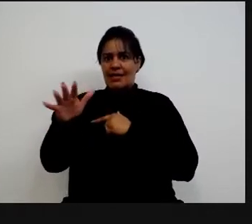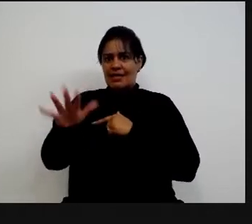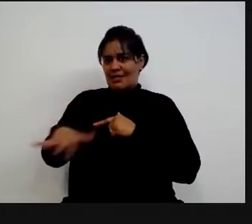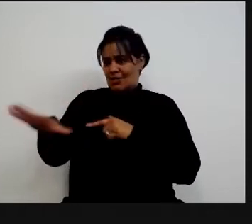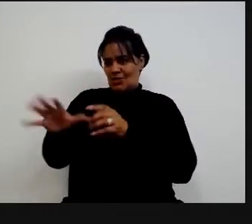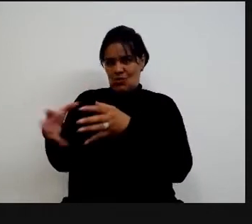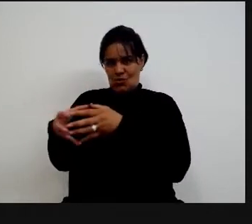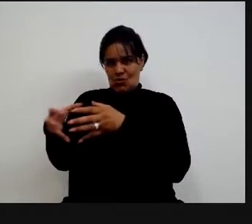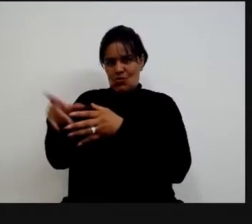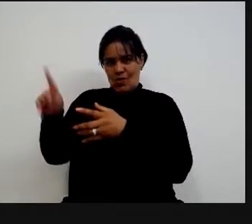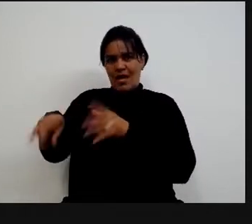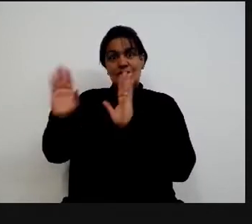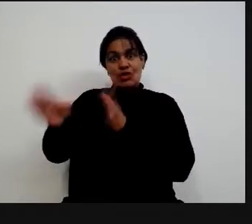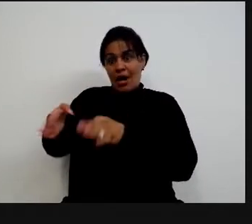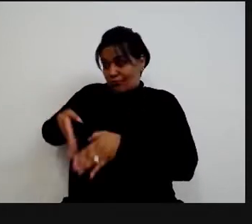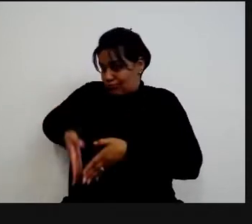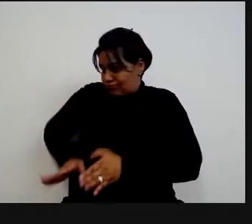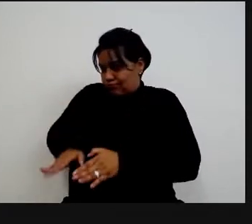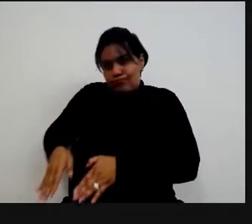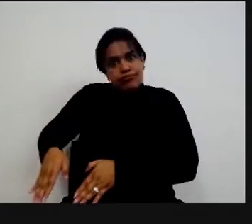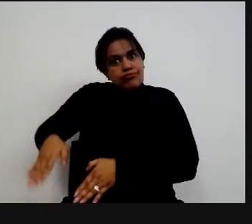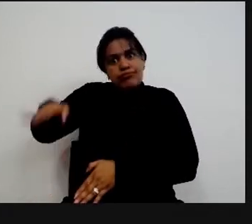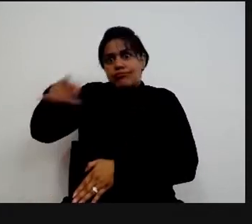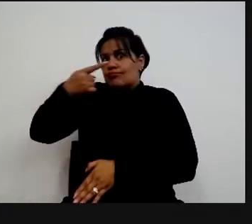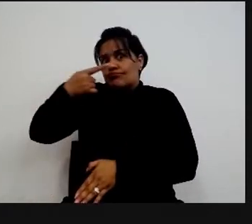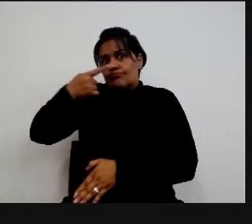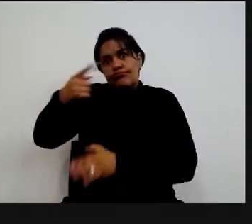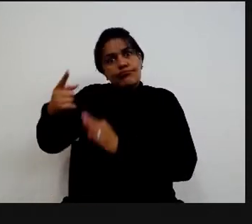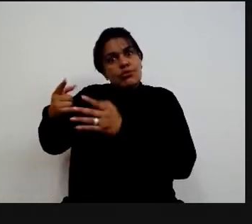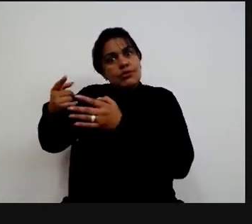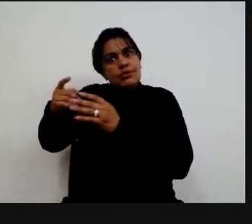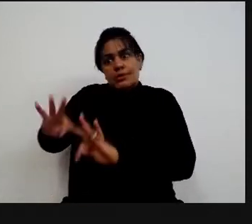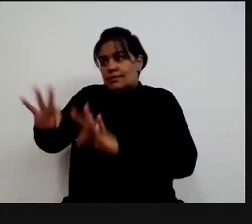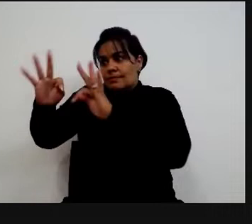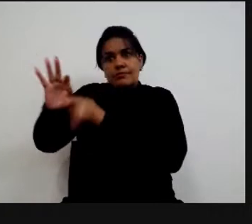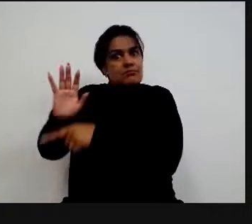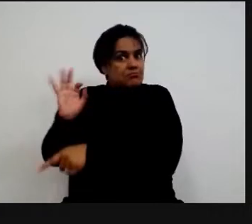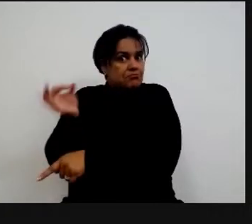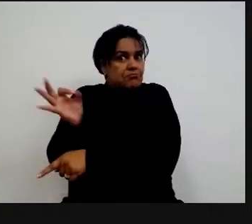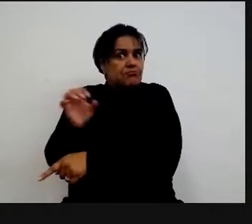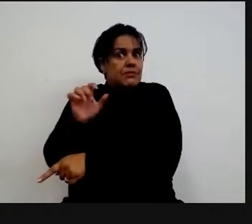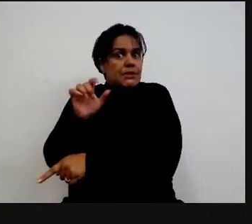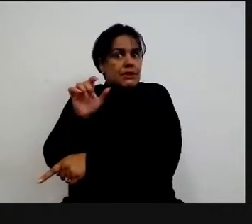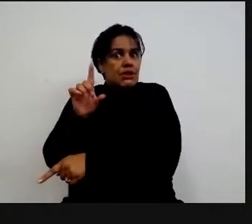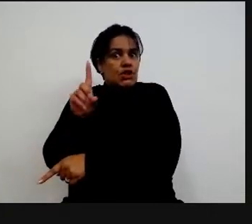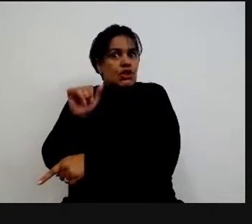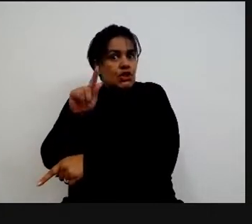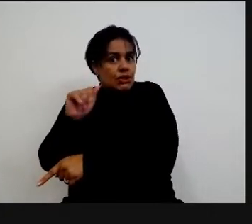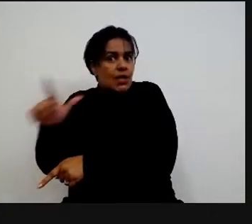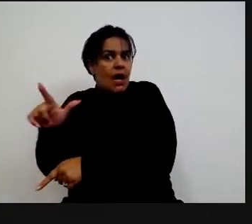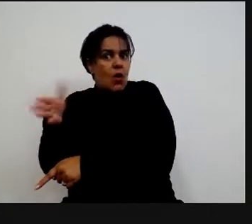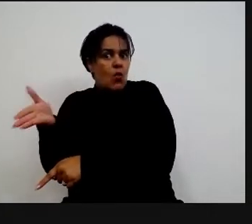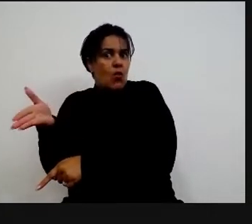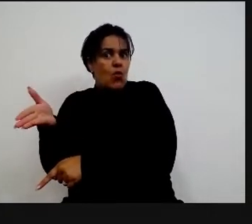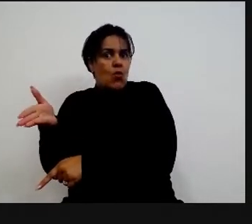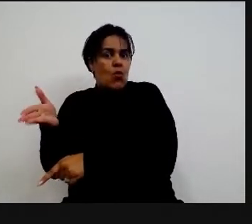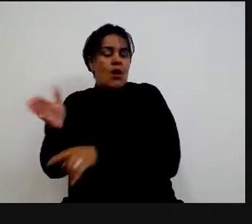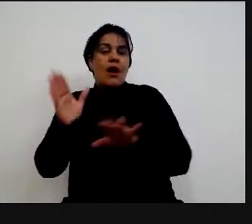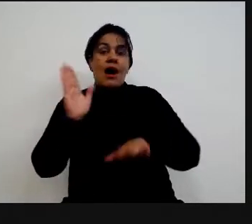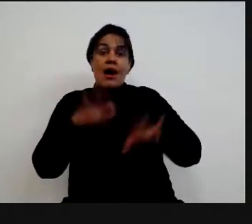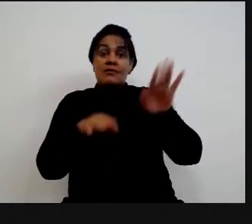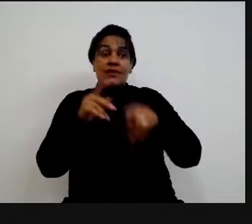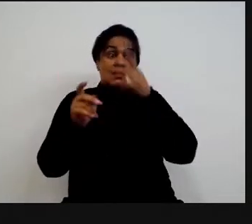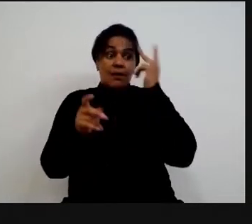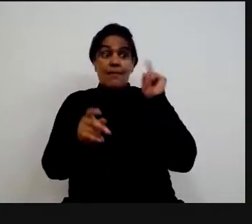nativos digitais, e pessoas que ainda estão no serviço público, ainda vão ficar aí 15 anos, e que